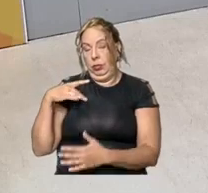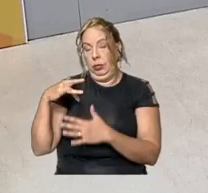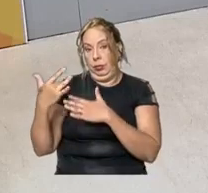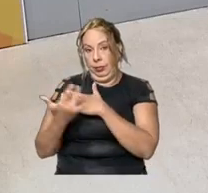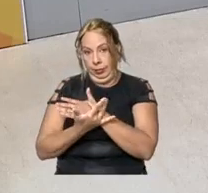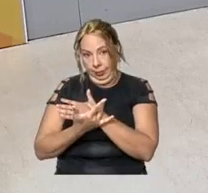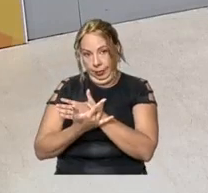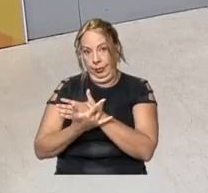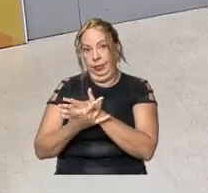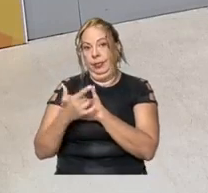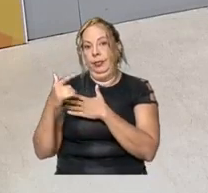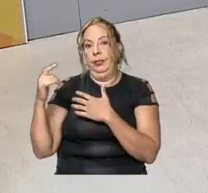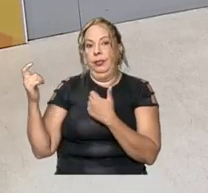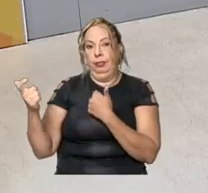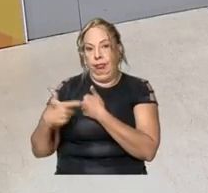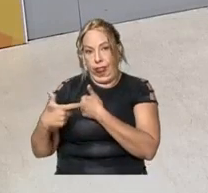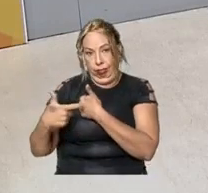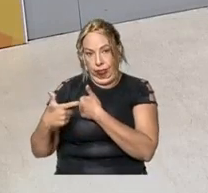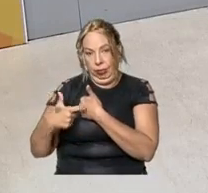obrigada.